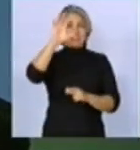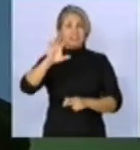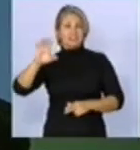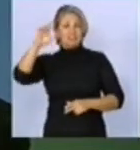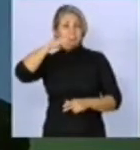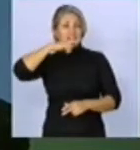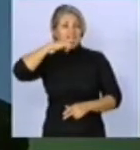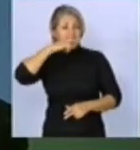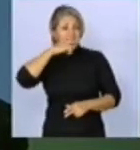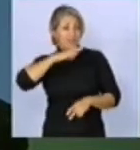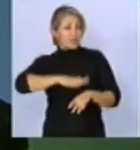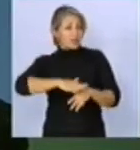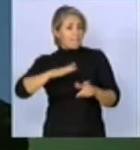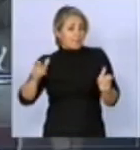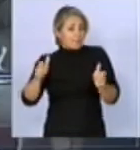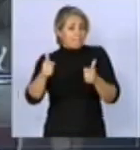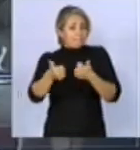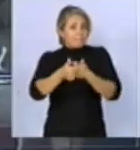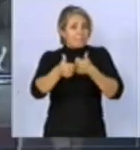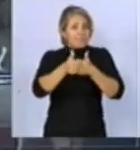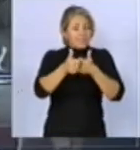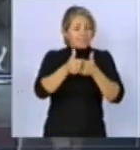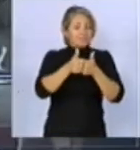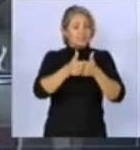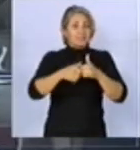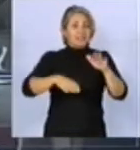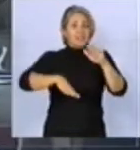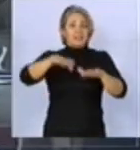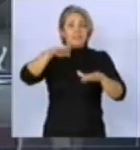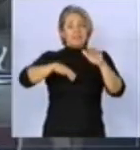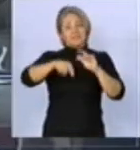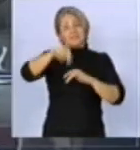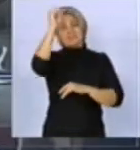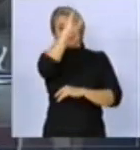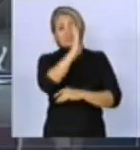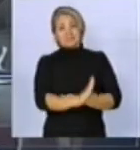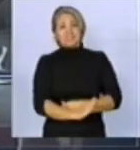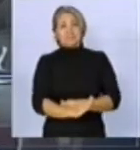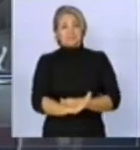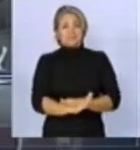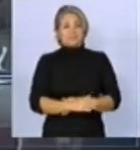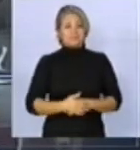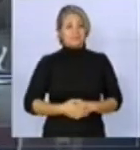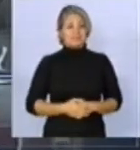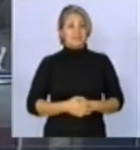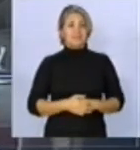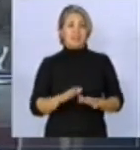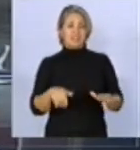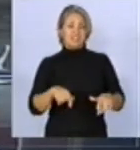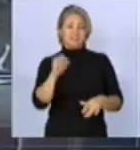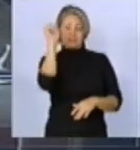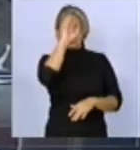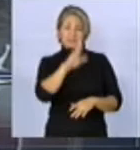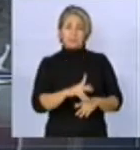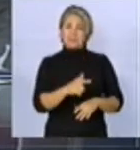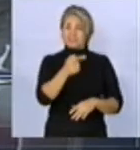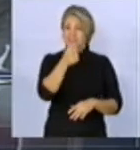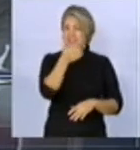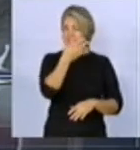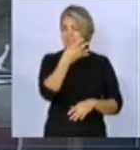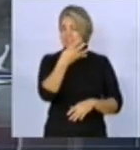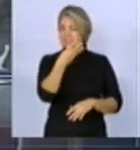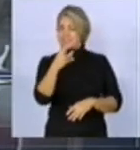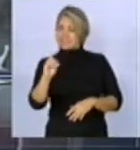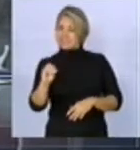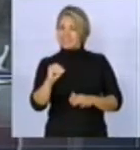região da cana-de-açúcar é o que mais se aproxima da média brasileira a gente l708 né e a média brasileira se não me engano é 731 740